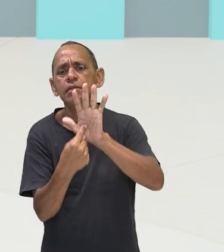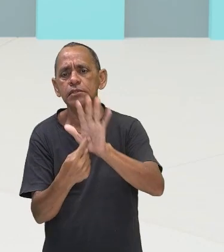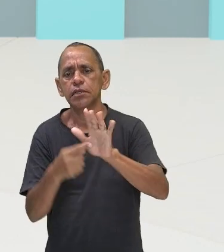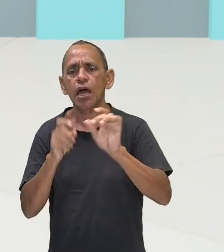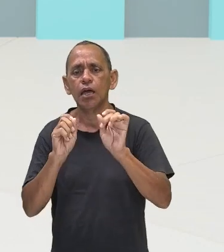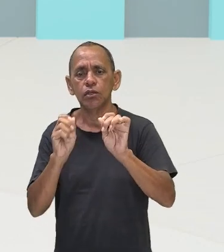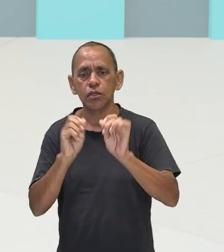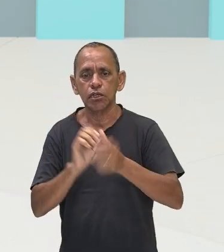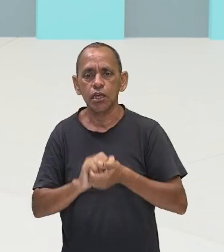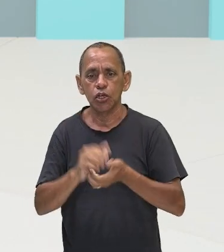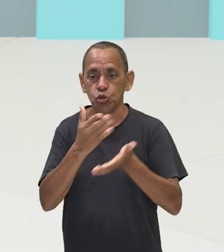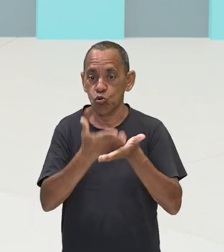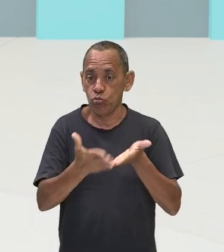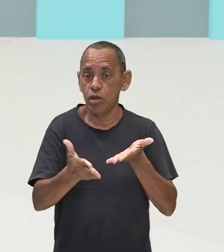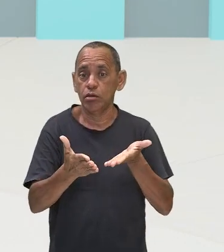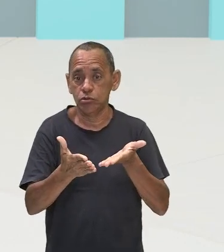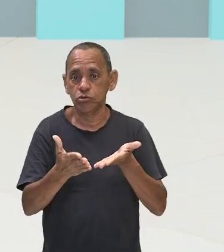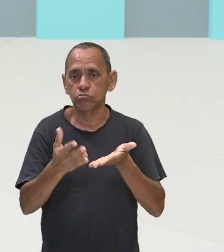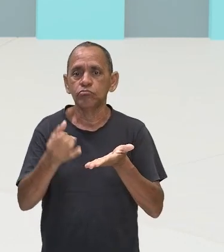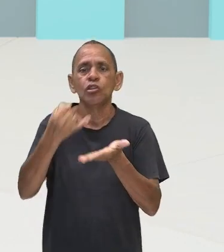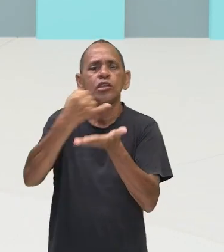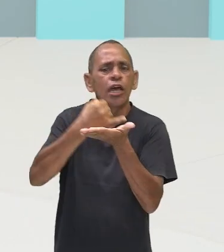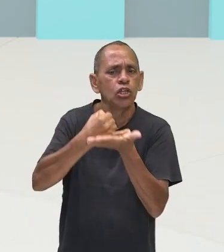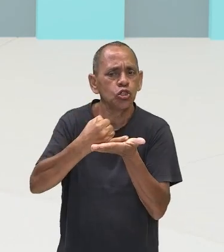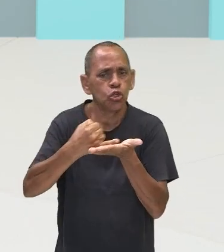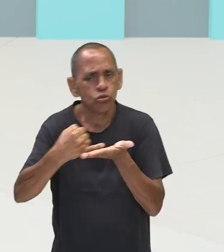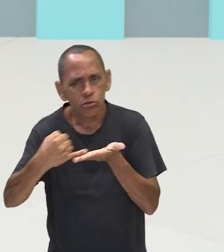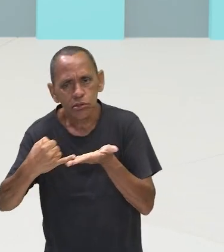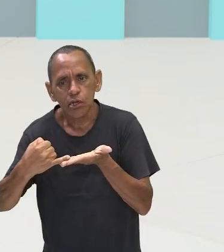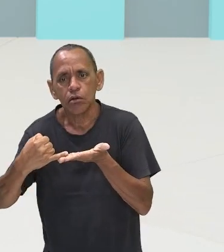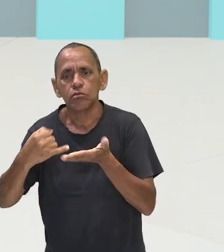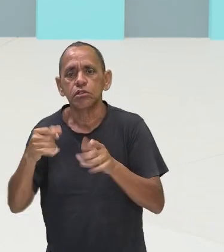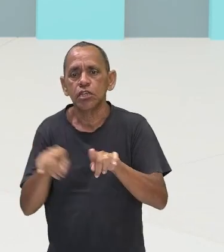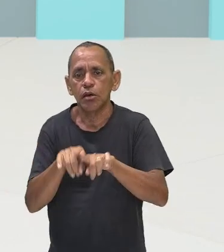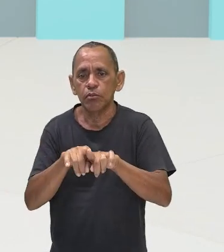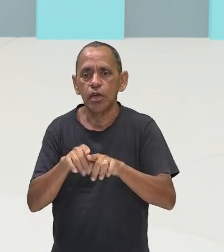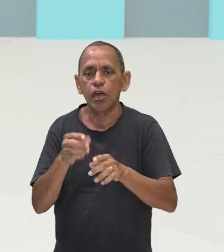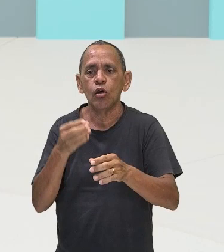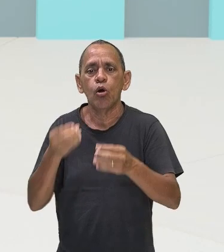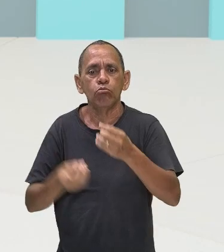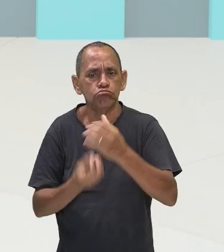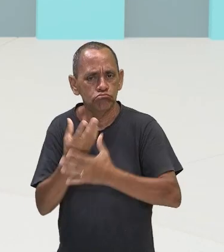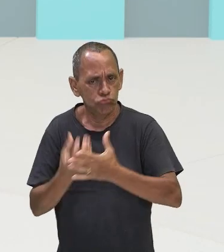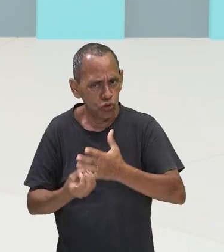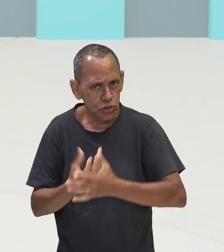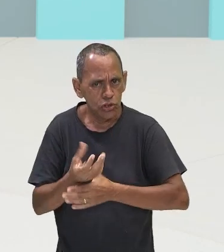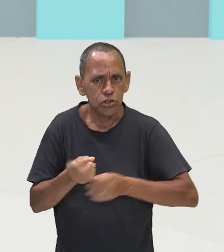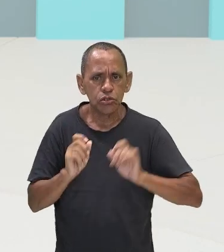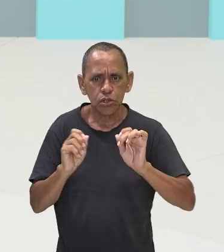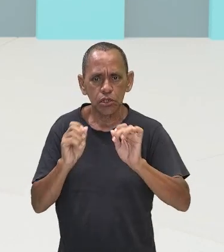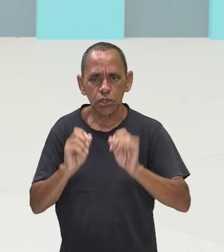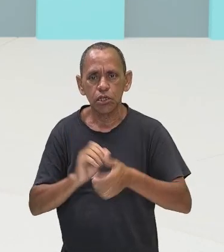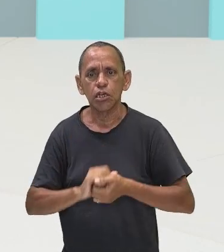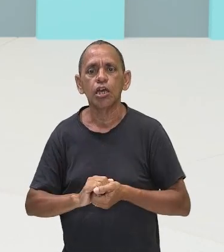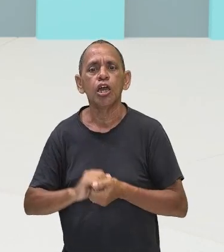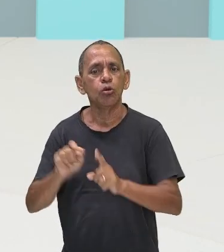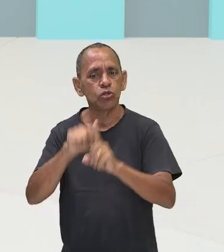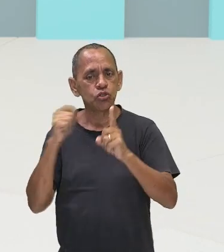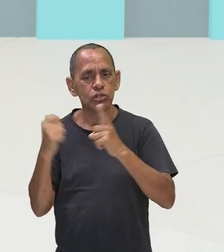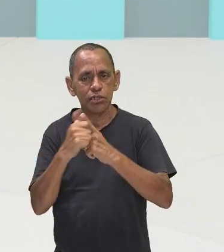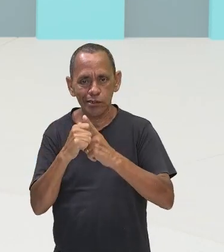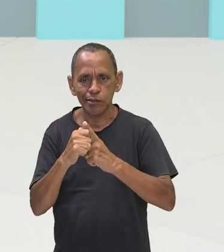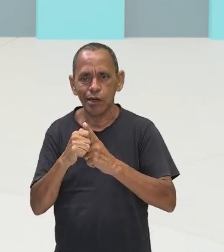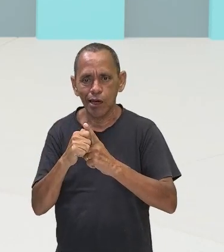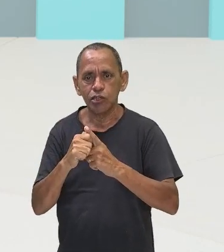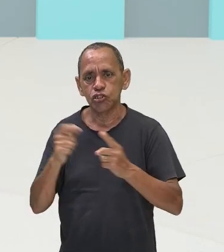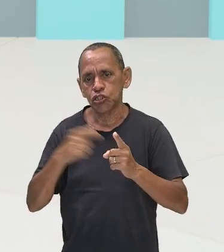nós cumprirmos esse direito, nós vamos produzir uma sociedade tolerante e inclusiva. Então, eu trouxe informações a